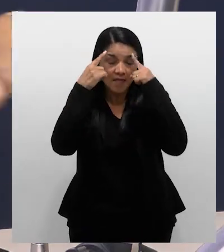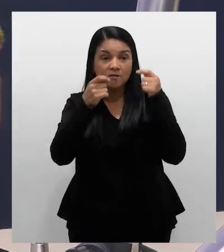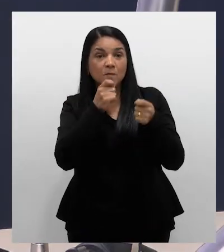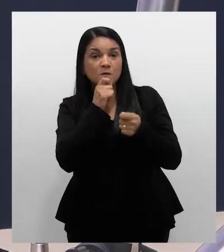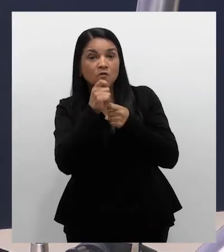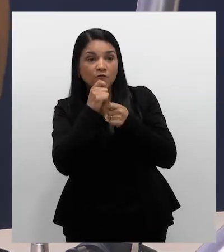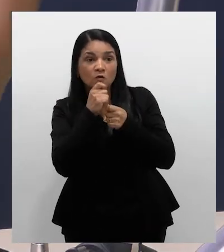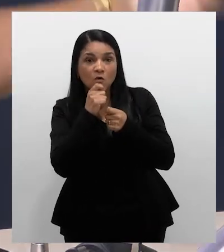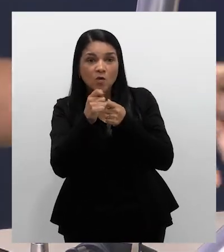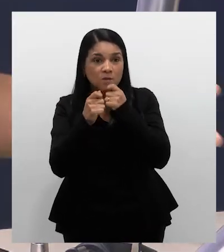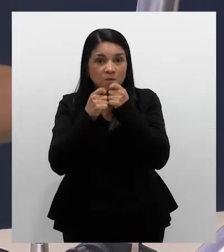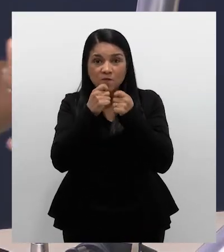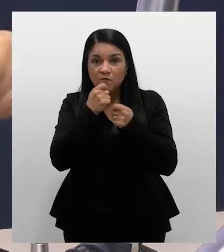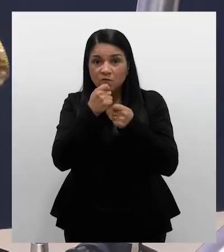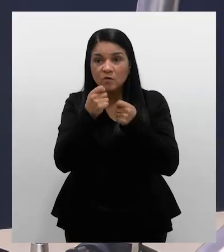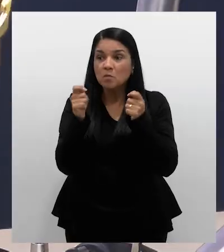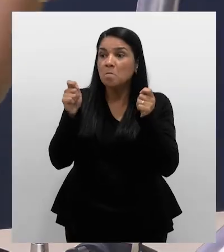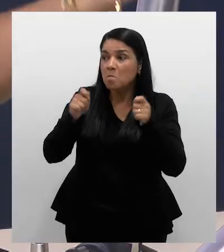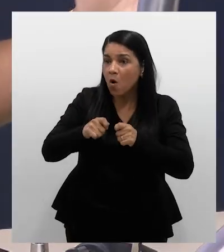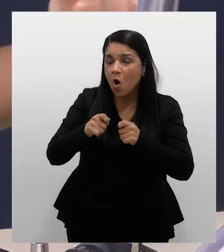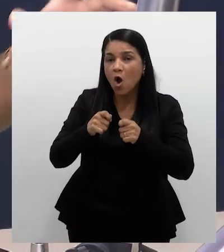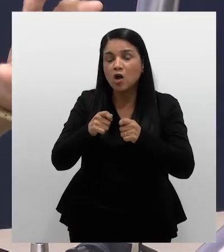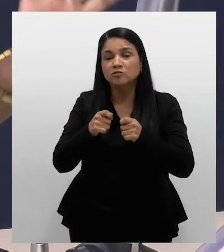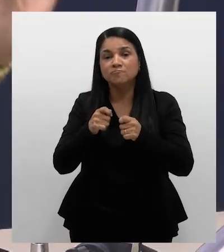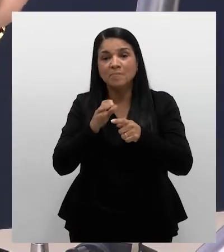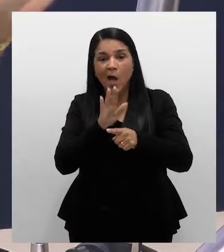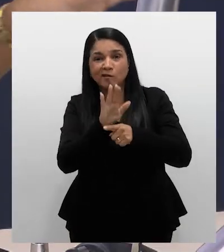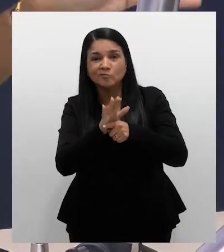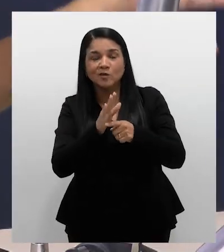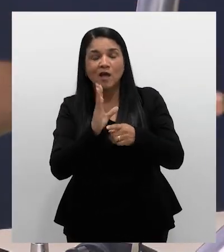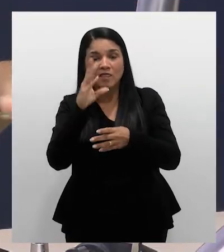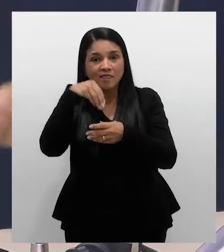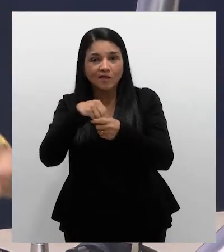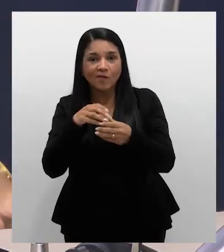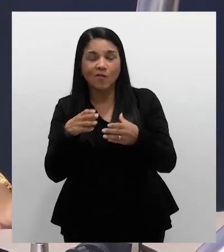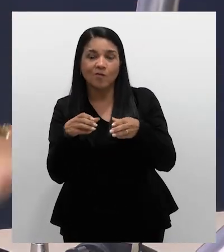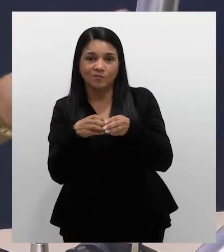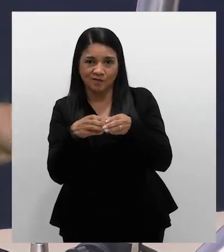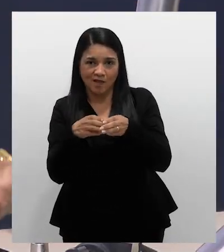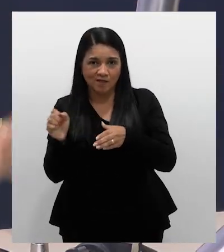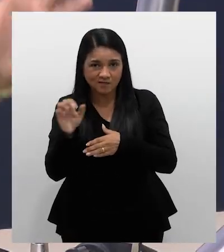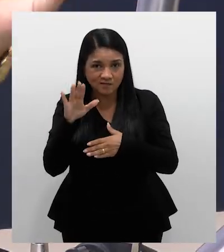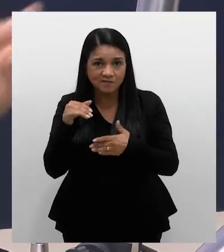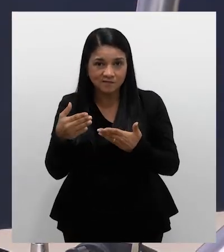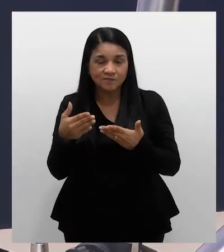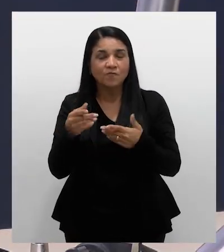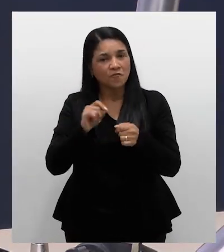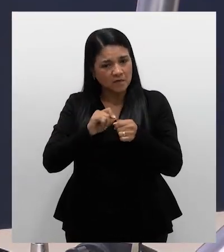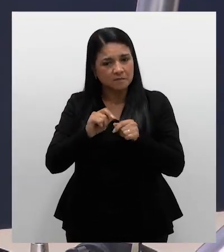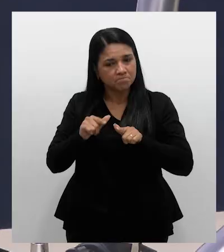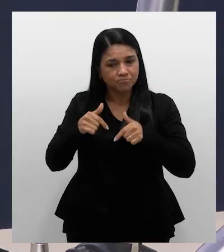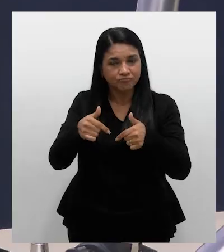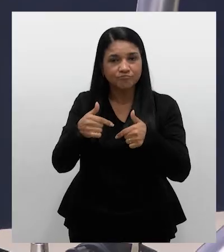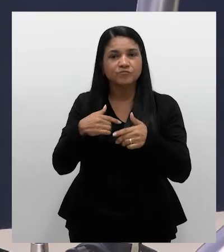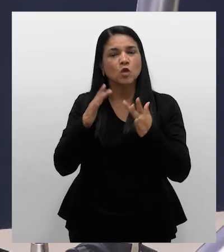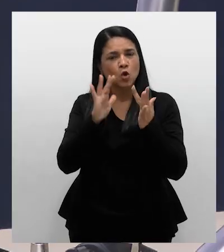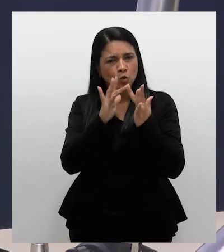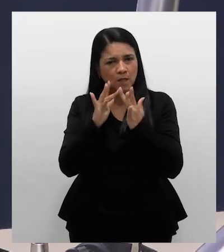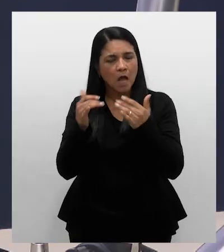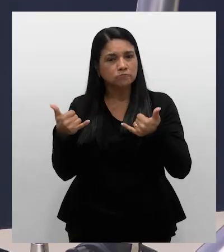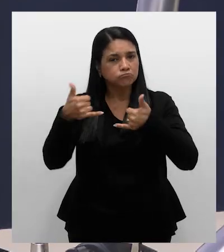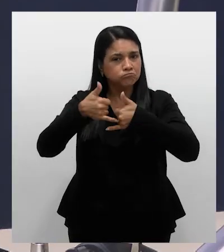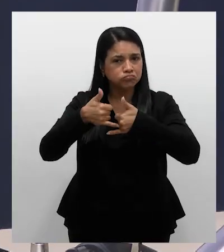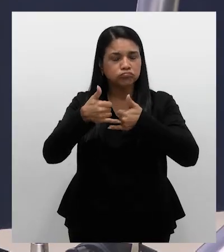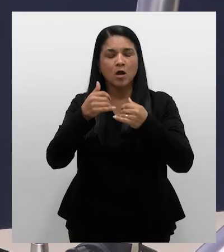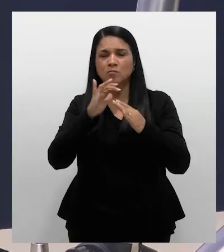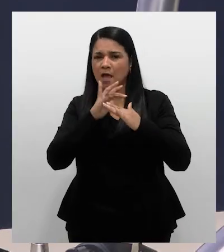olha só, eu tenho um microfone, eu tenho uma ideia, eu tenho uma coisa. O que a gente pode fazer para levar para o jovem dentro da comunidade? Vamos fazer. Então, pode